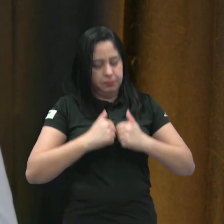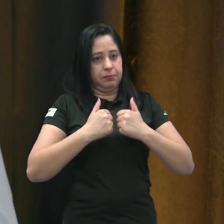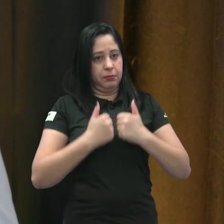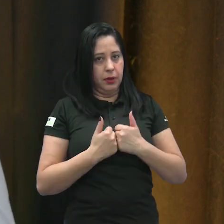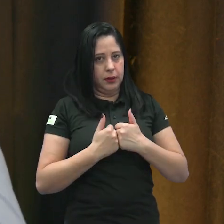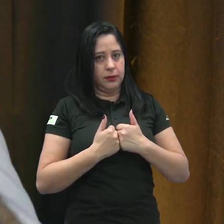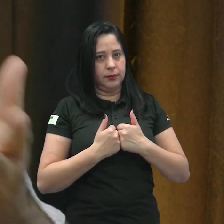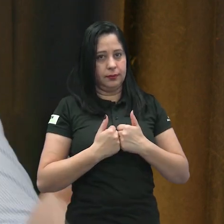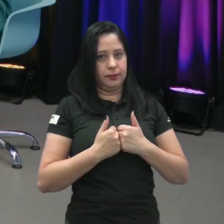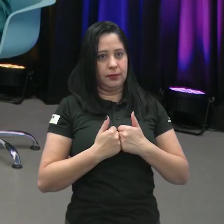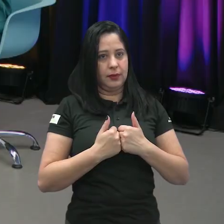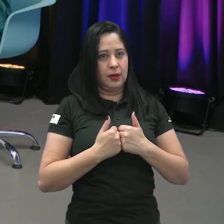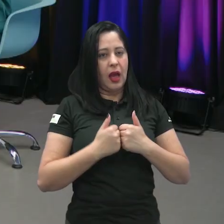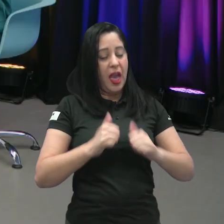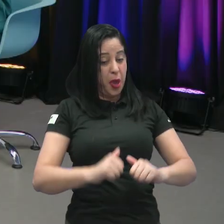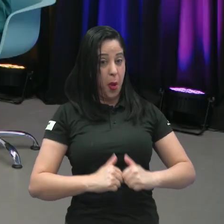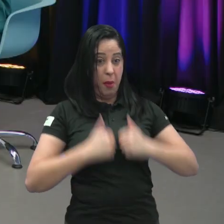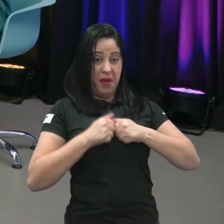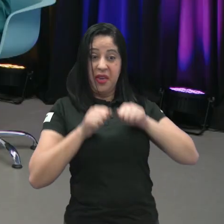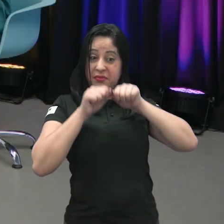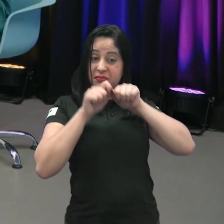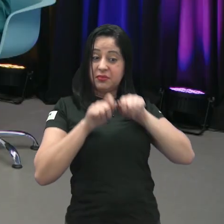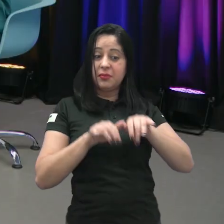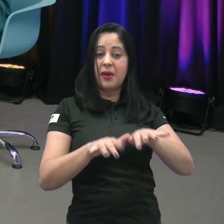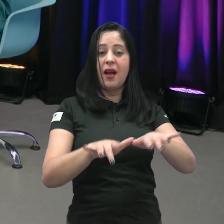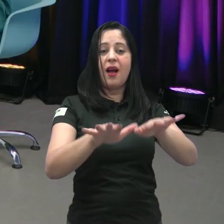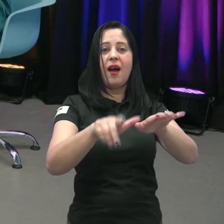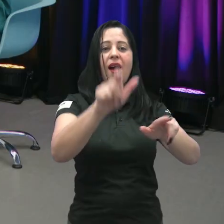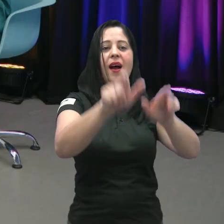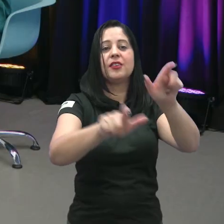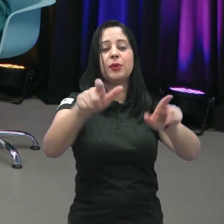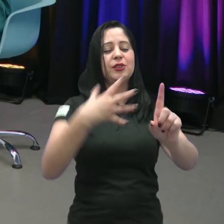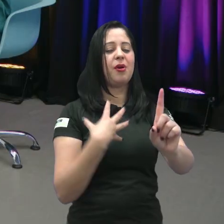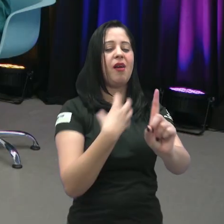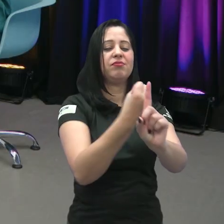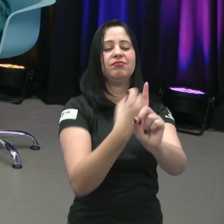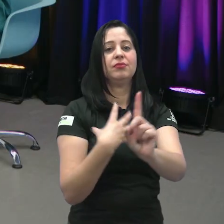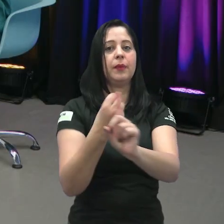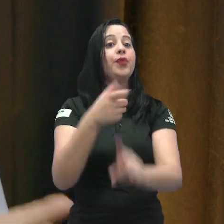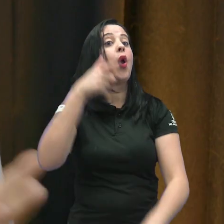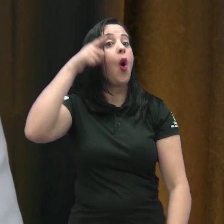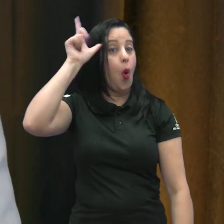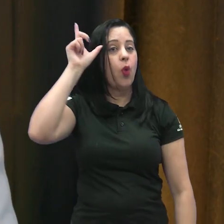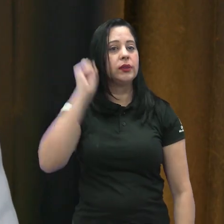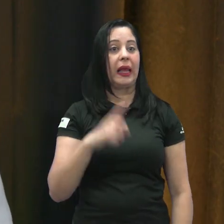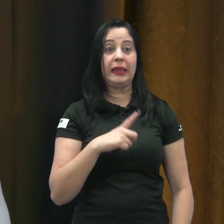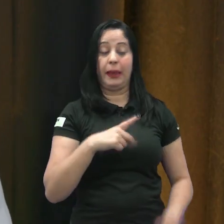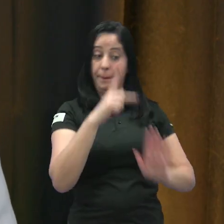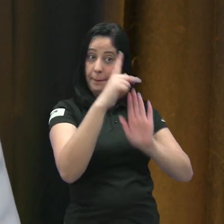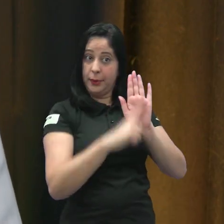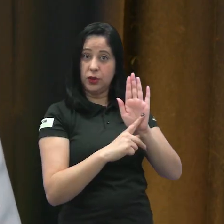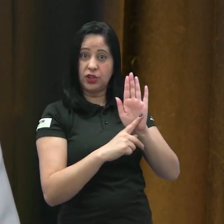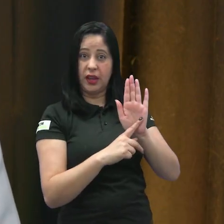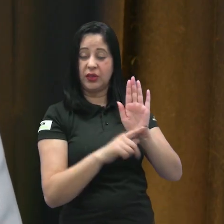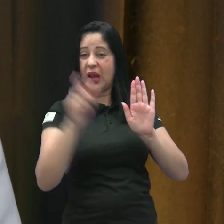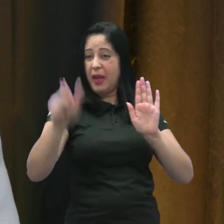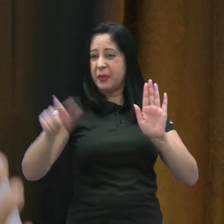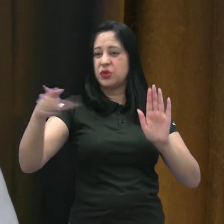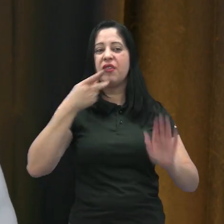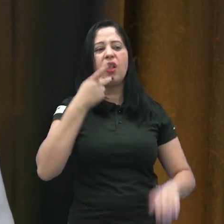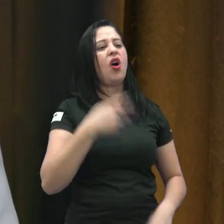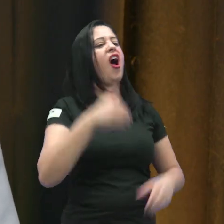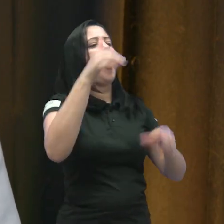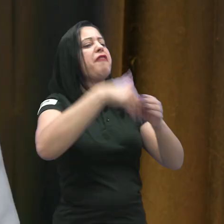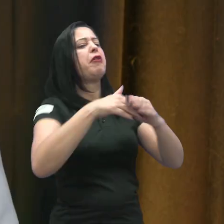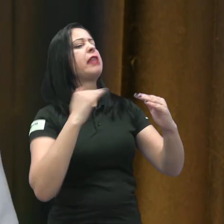gente distribuir esse bem que a gente tem para os outros colegas. Tem hora... Ontem, por exemplo, teve um projeto que disseram assim, olha,